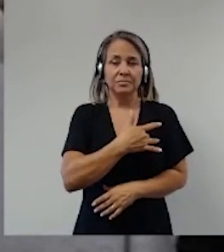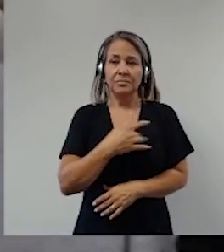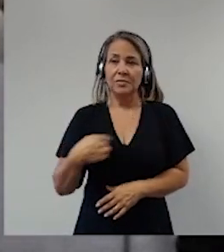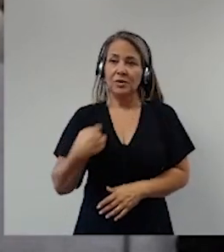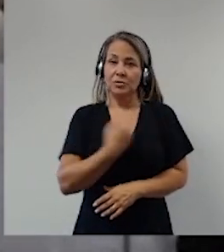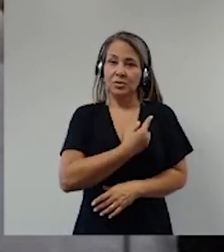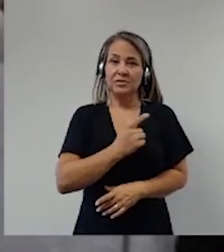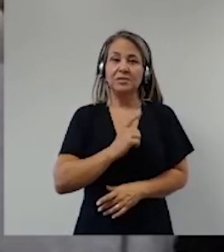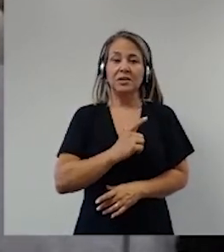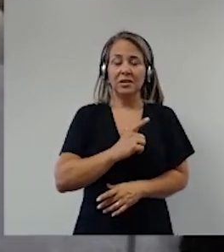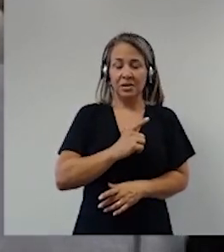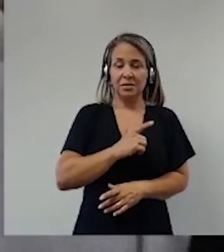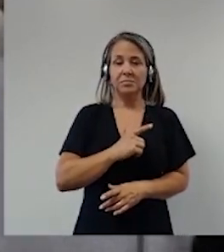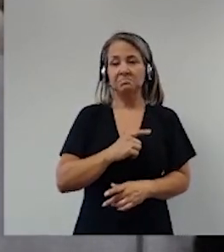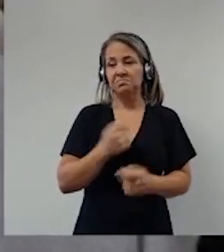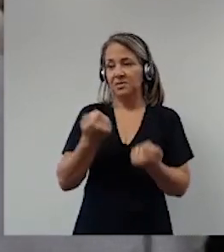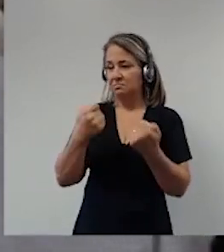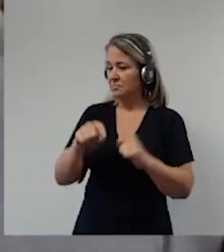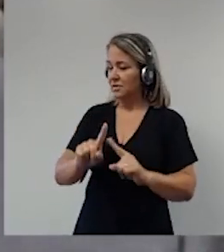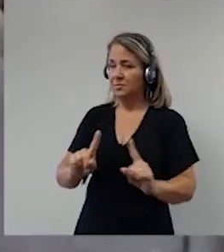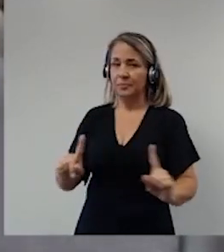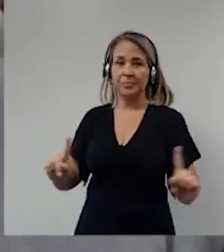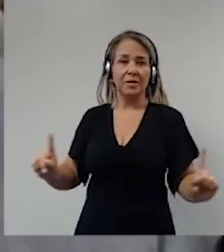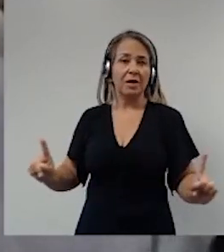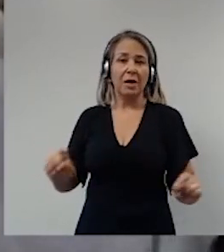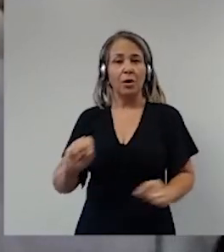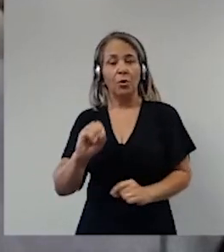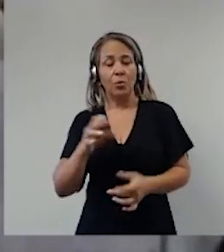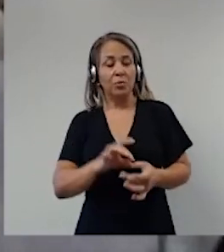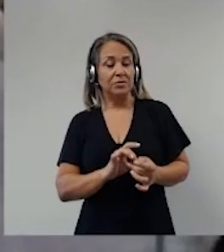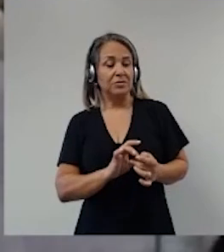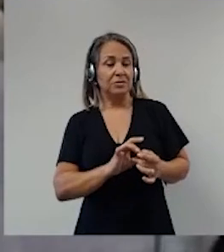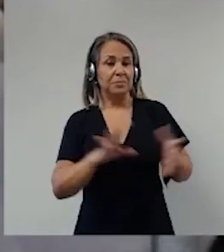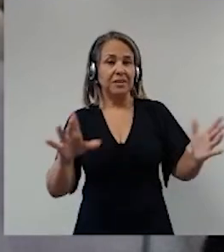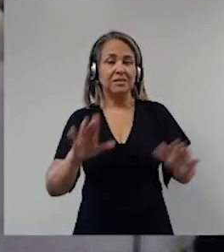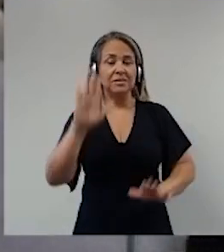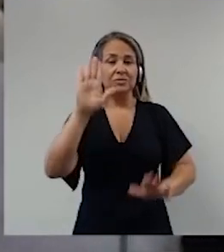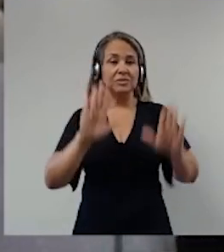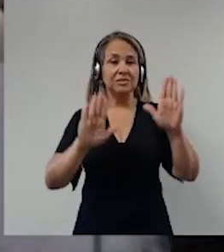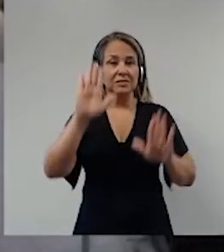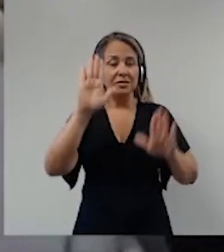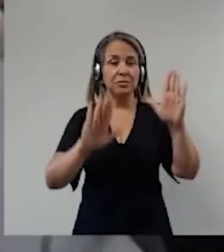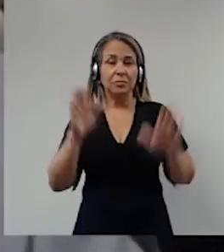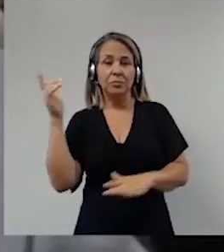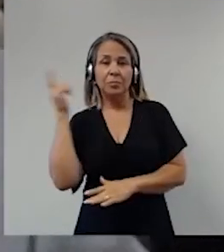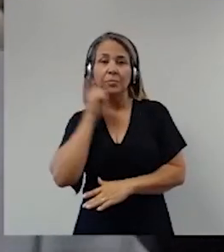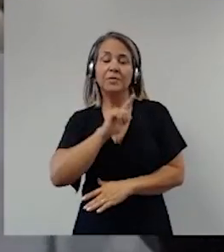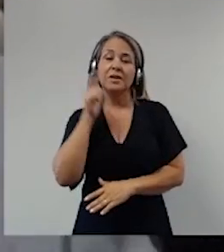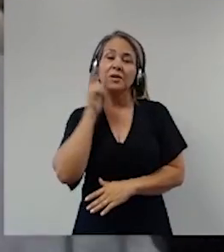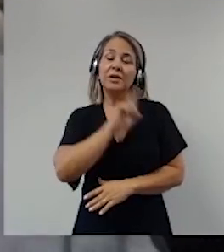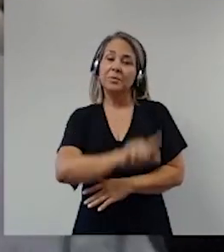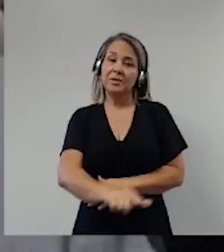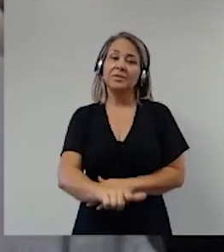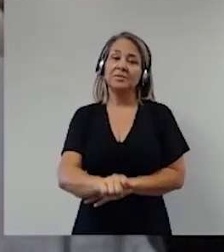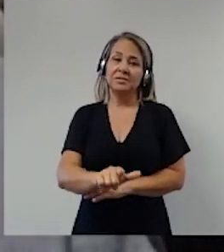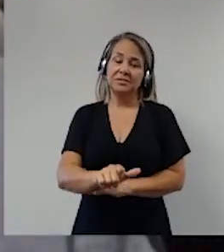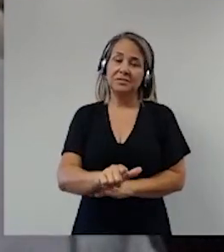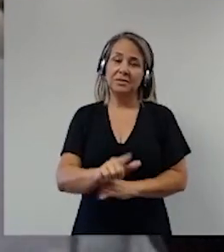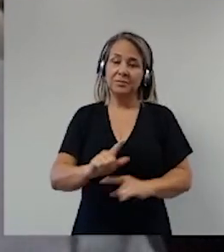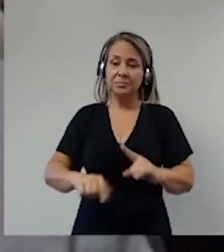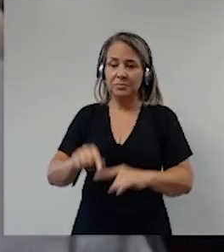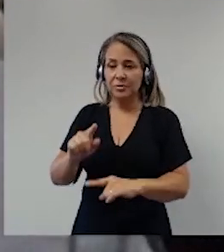nós temos aí a desnecessidade ou a dispensa de licitações para aquisição